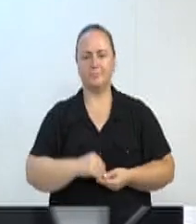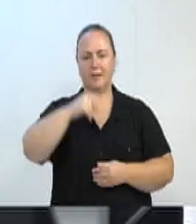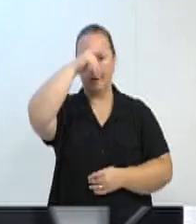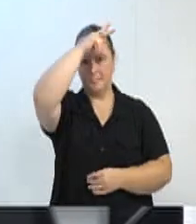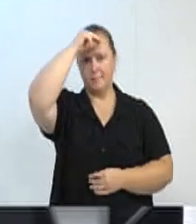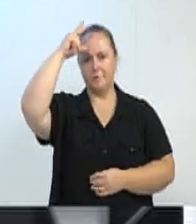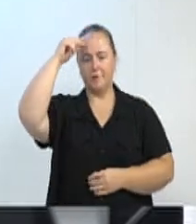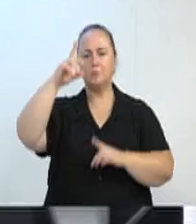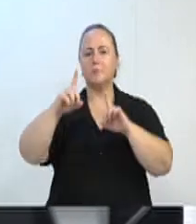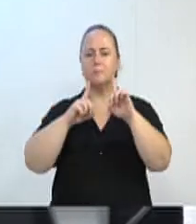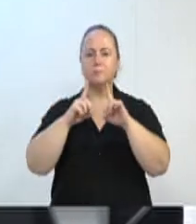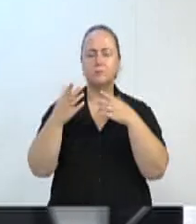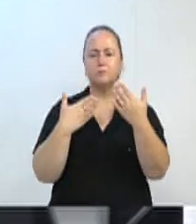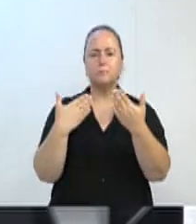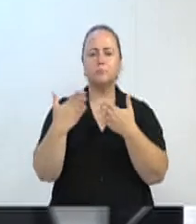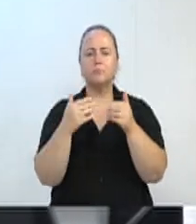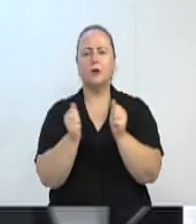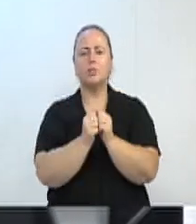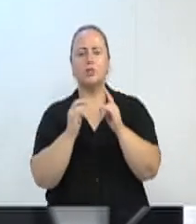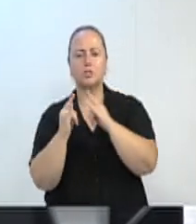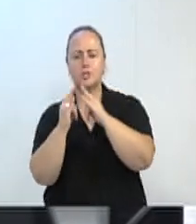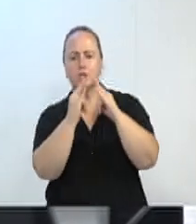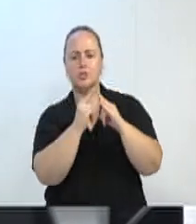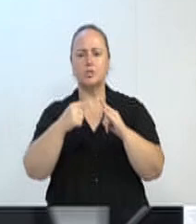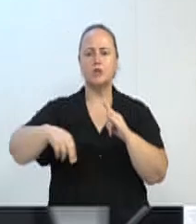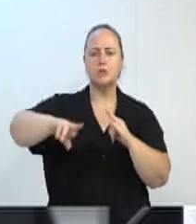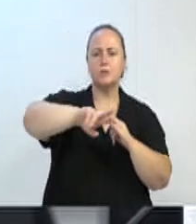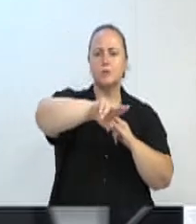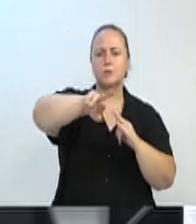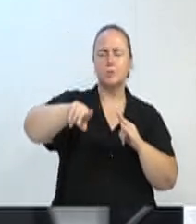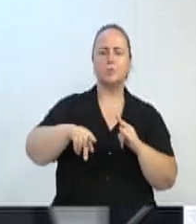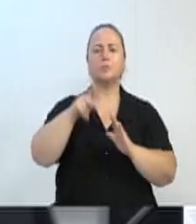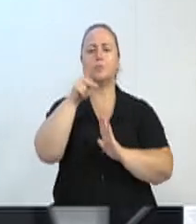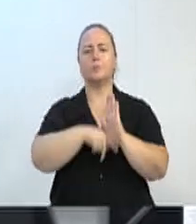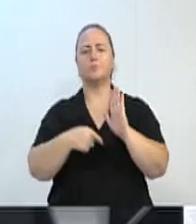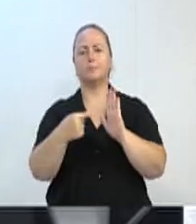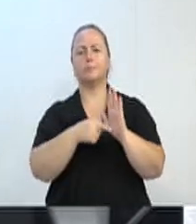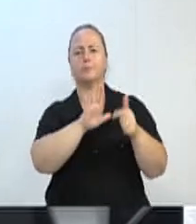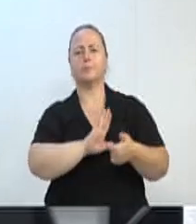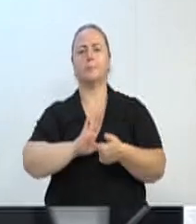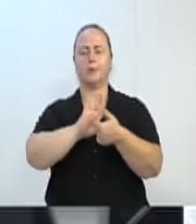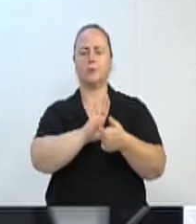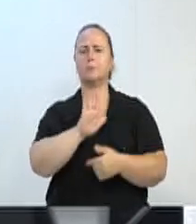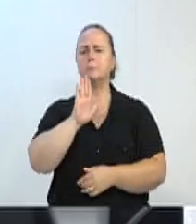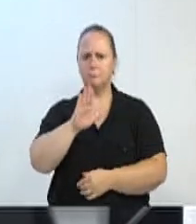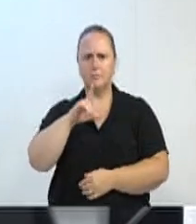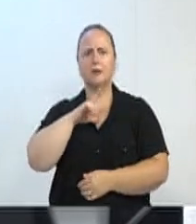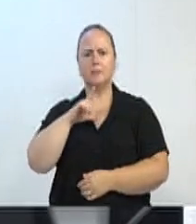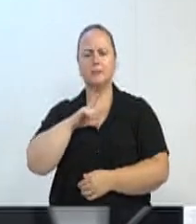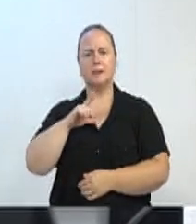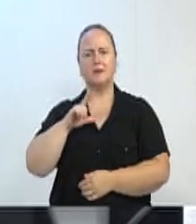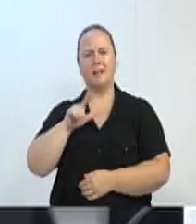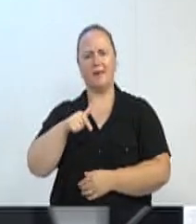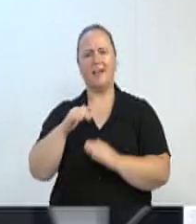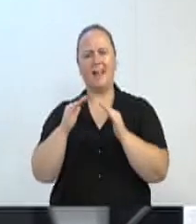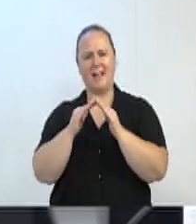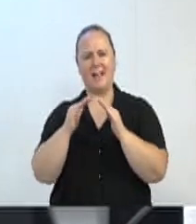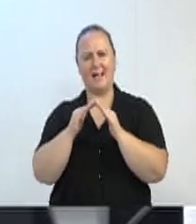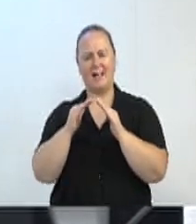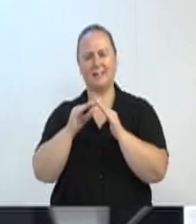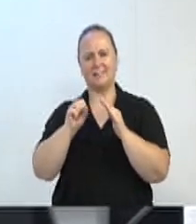permanente com as instituições e mostrando de fatos projetos que são inclusive lá na casa São Filipe Neri também vários projetos